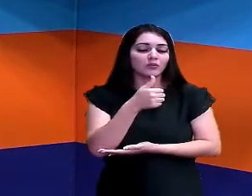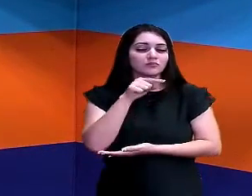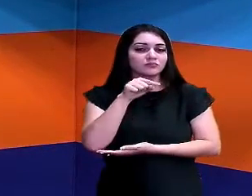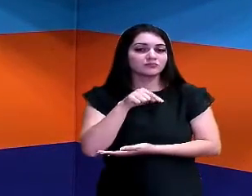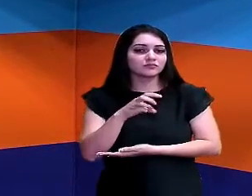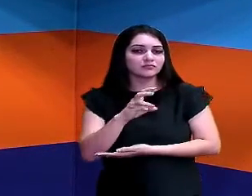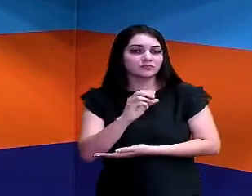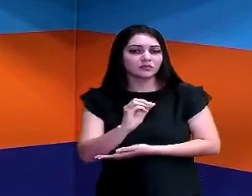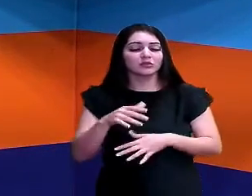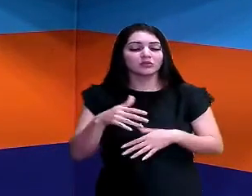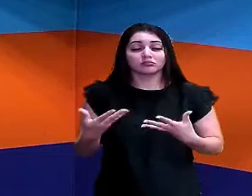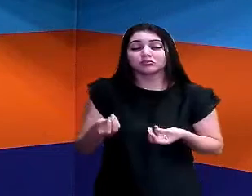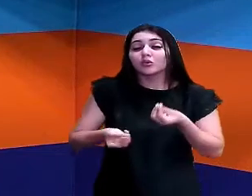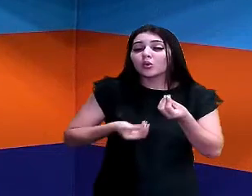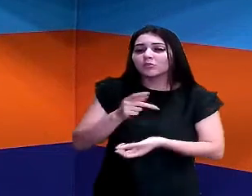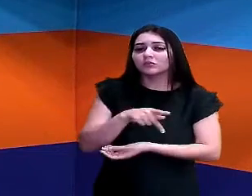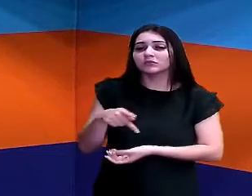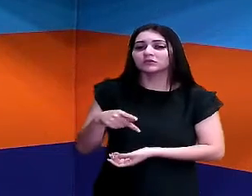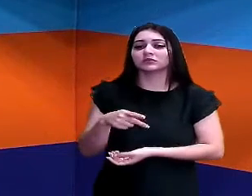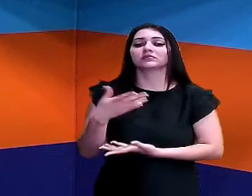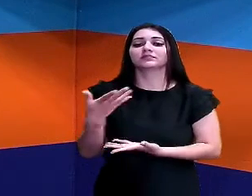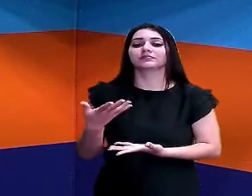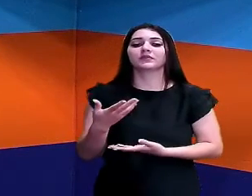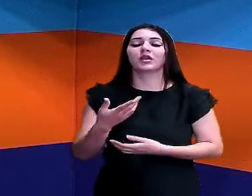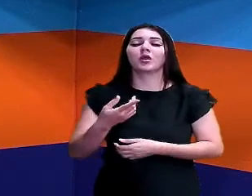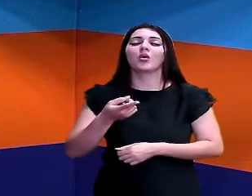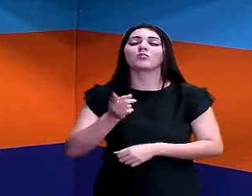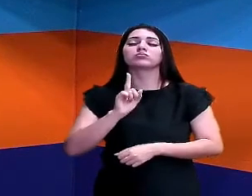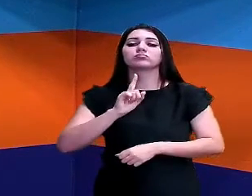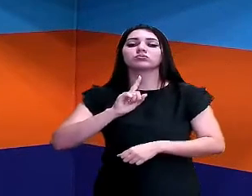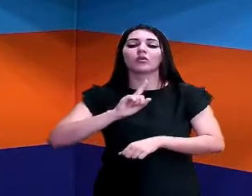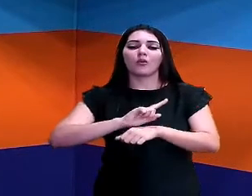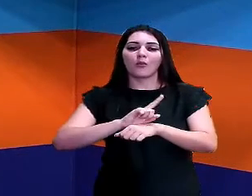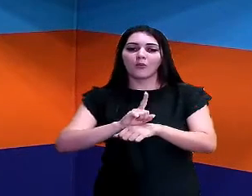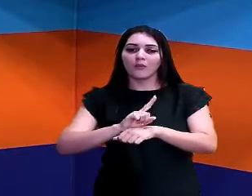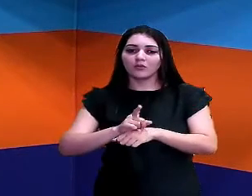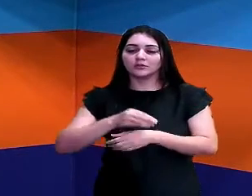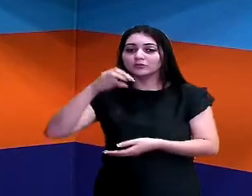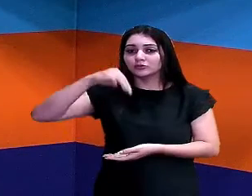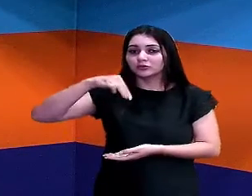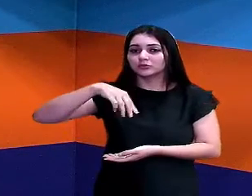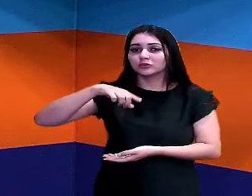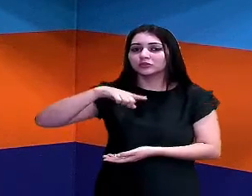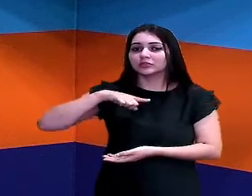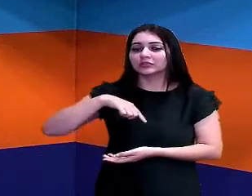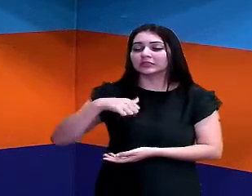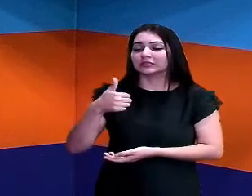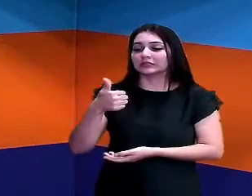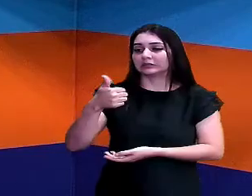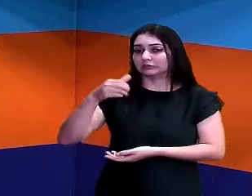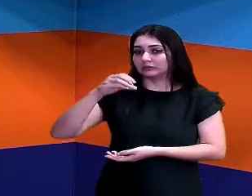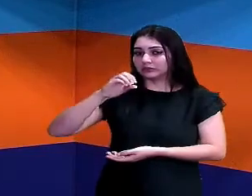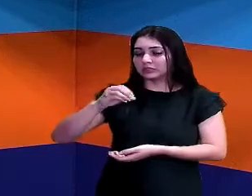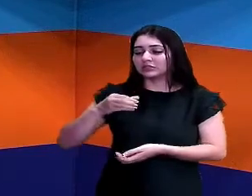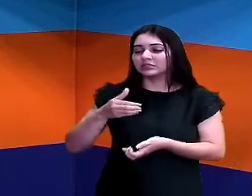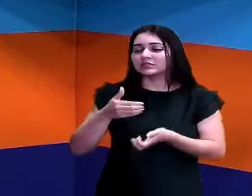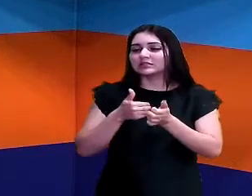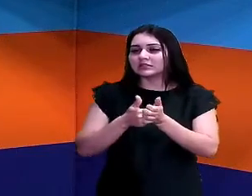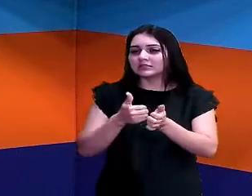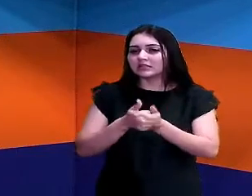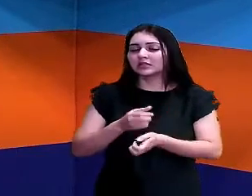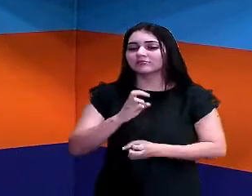11h50. Como assim, professora? O ponteiro dos minutos ele tem que estar lá no 10, tá certo? Seguindo aquela sequência de 5